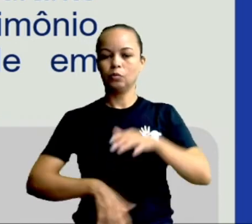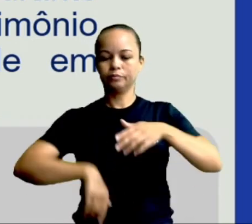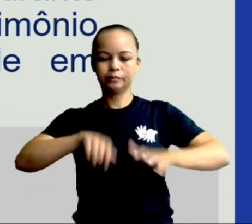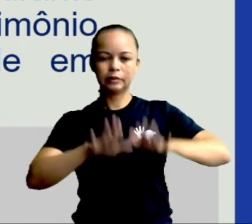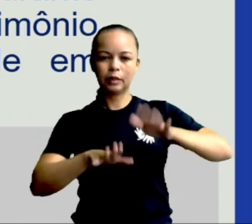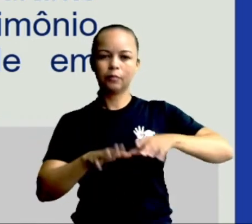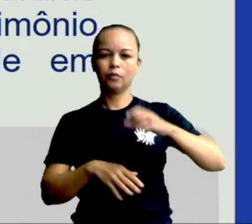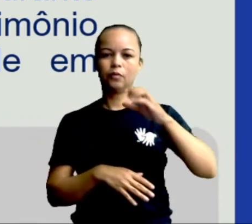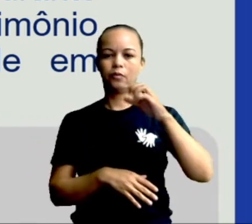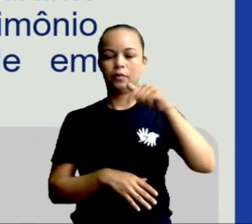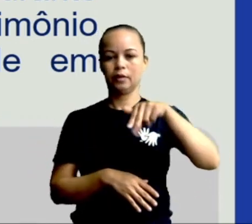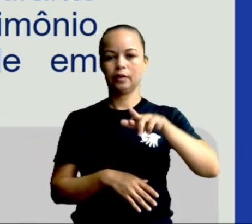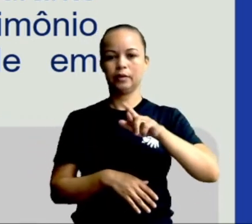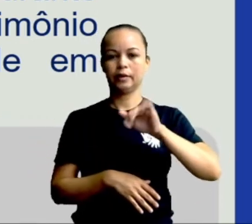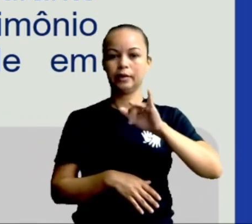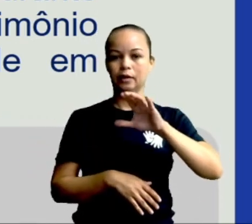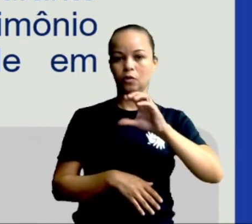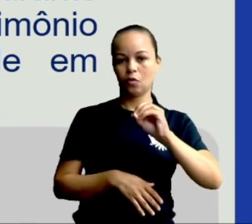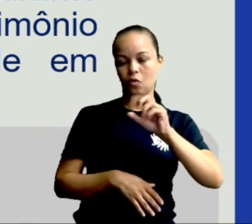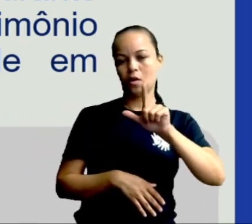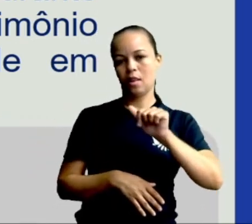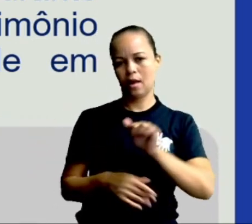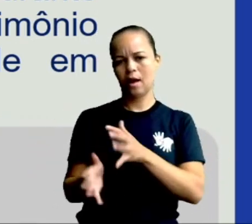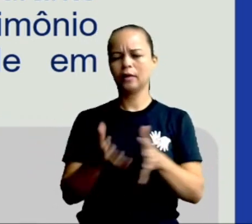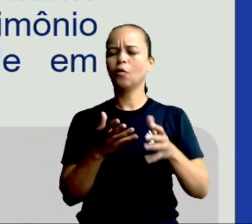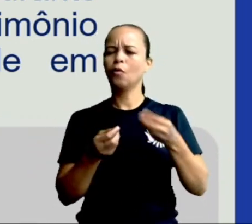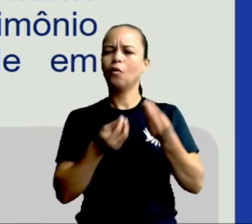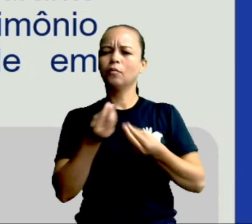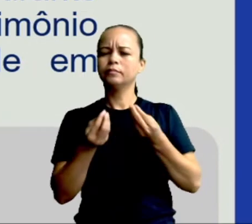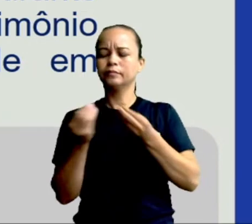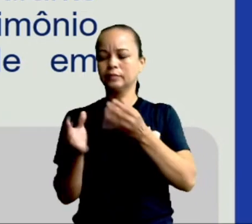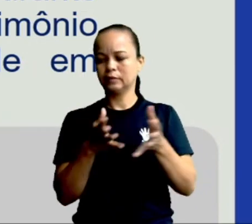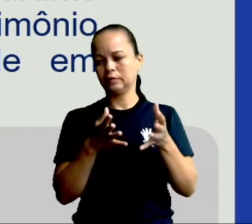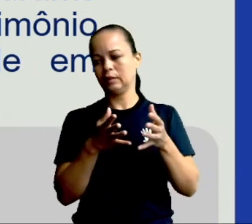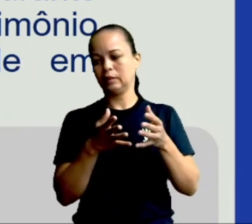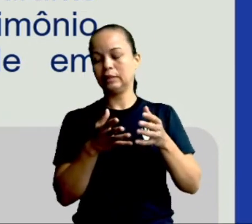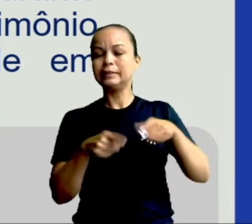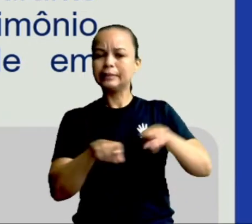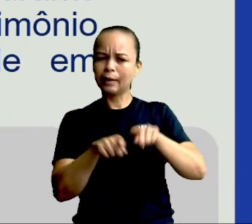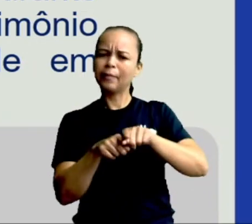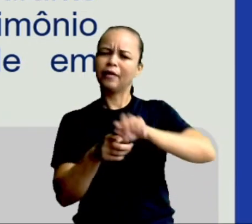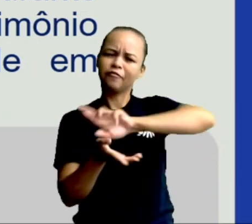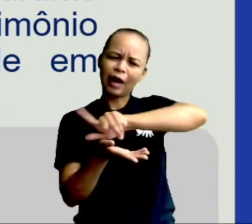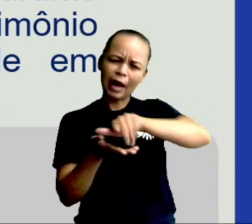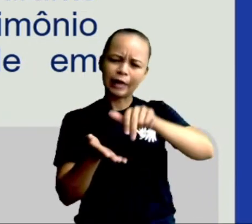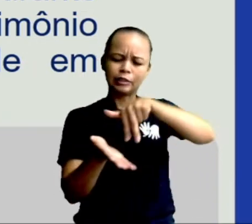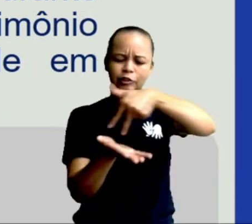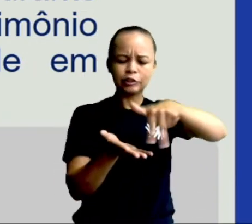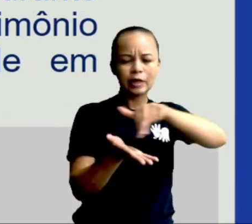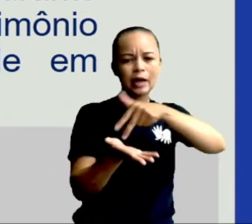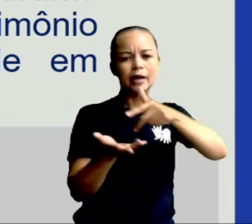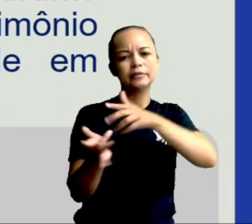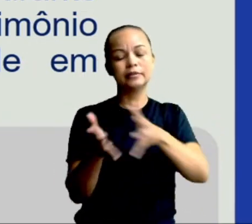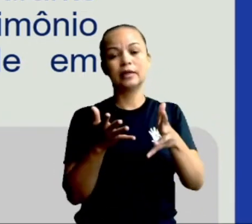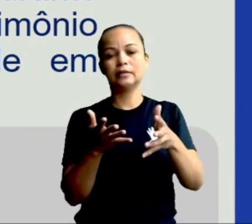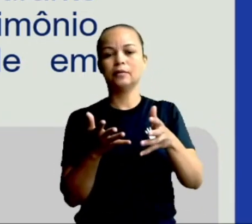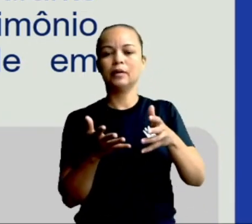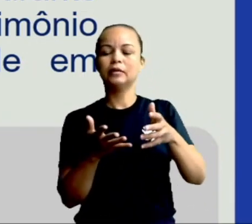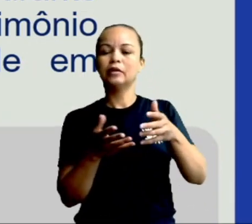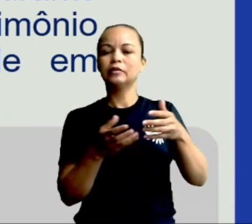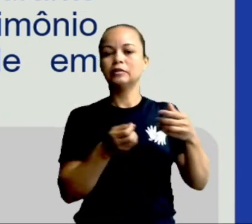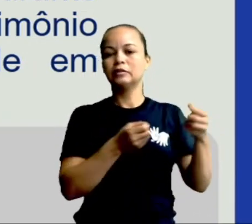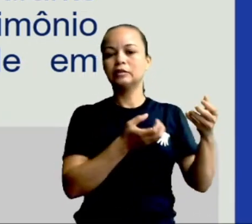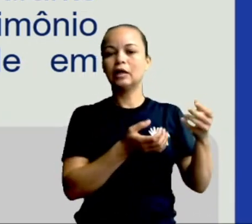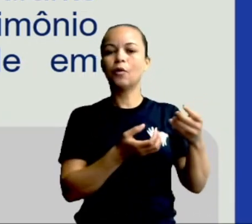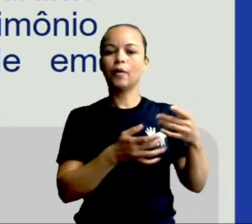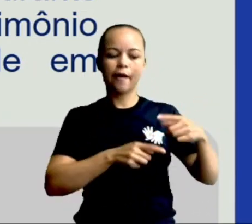os estilos mais contemporâneos, como o samba reggae e o axé baiano, também são heranças de povos africanos. E